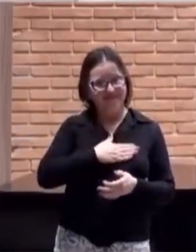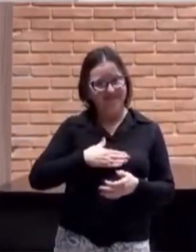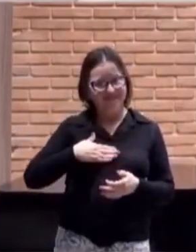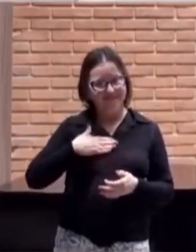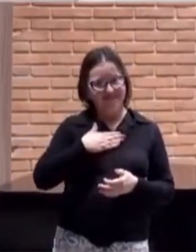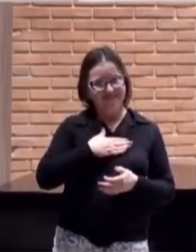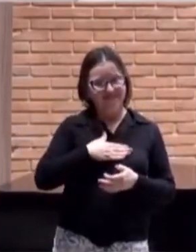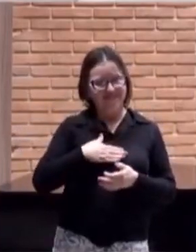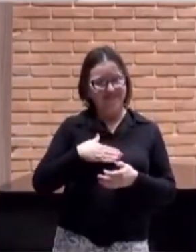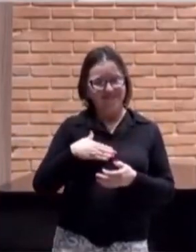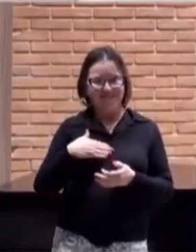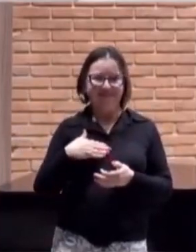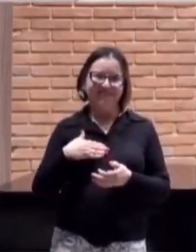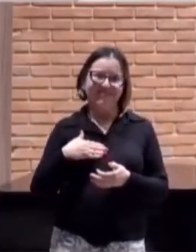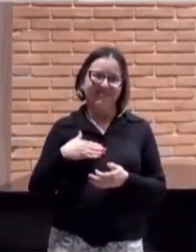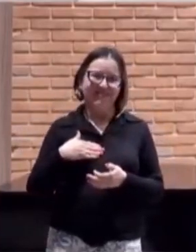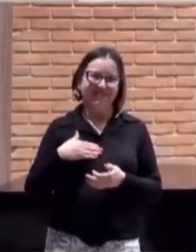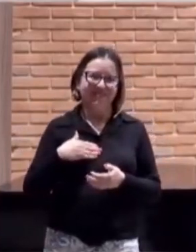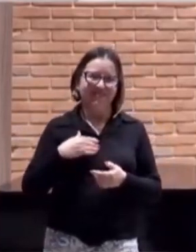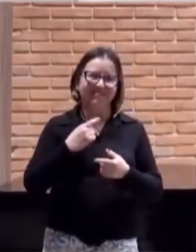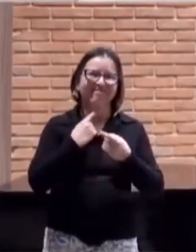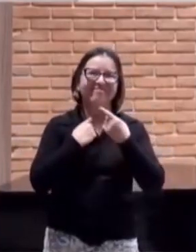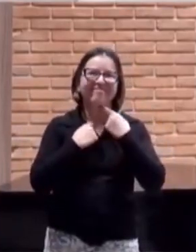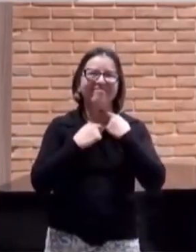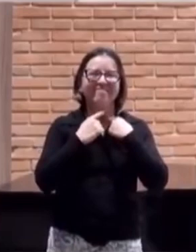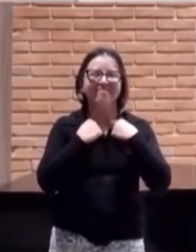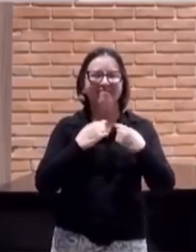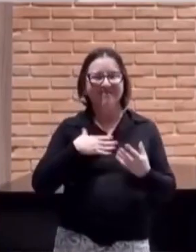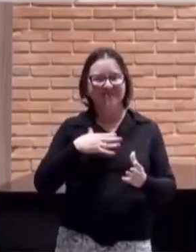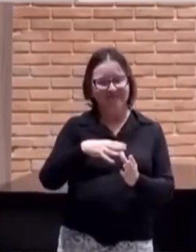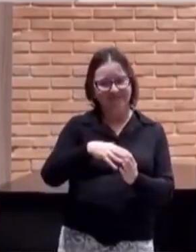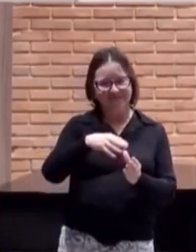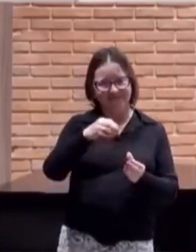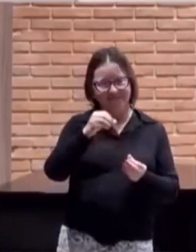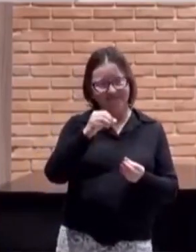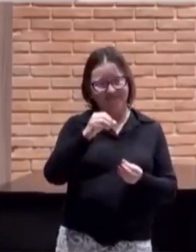satisfazer os anseios da minha alma.